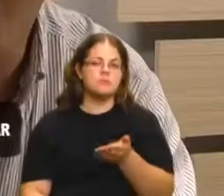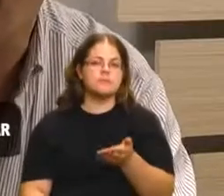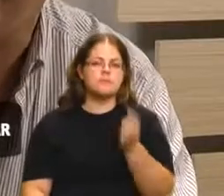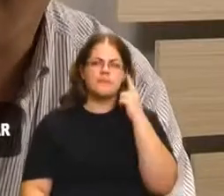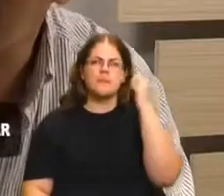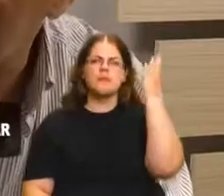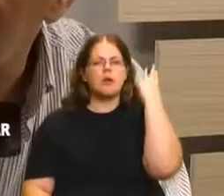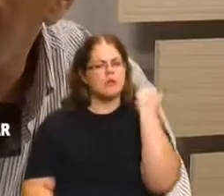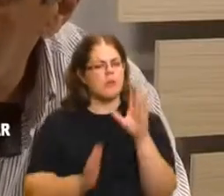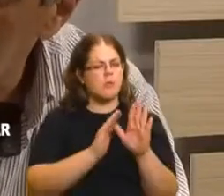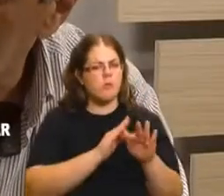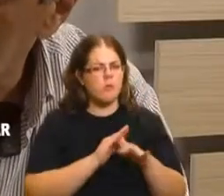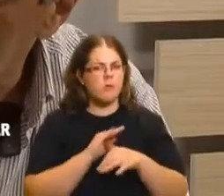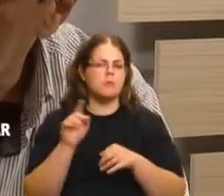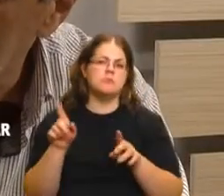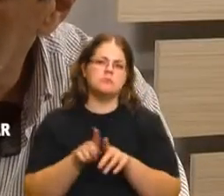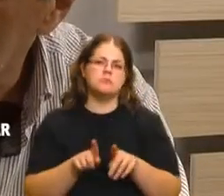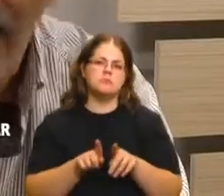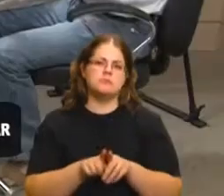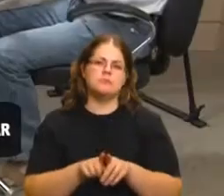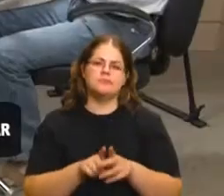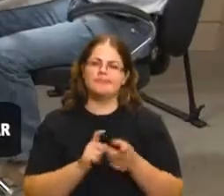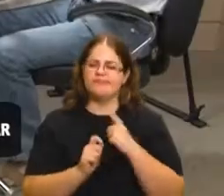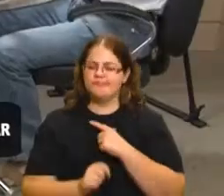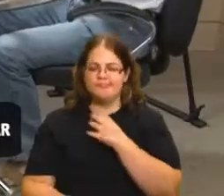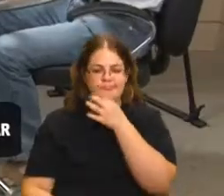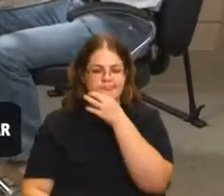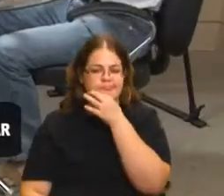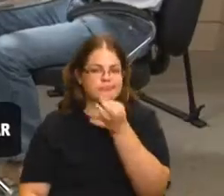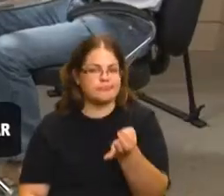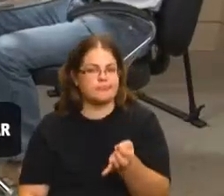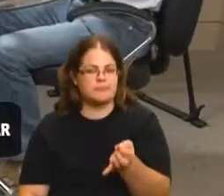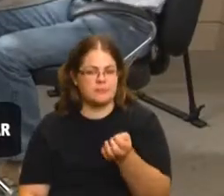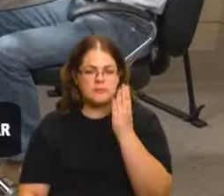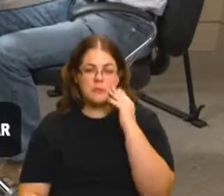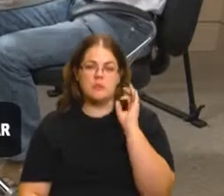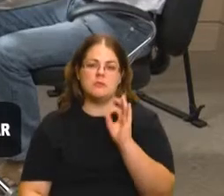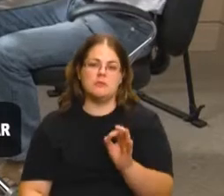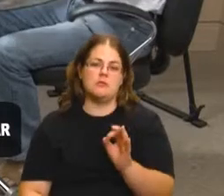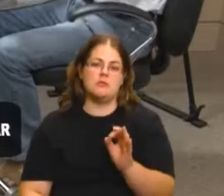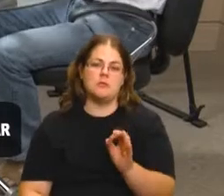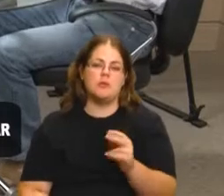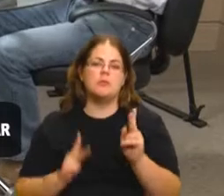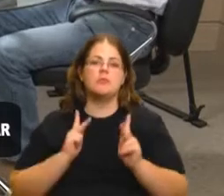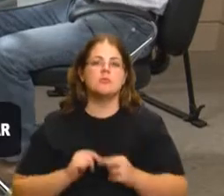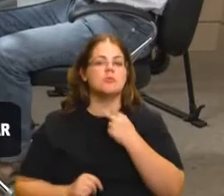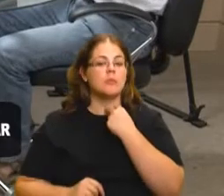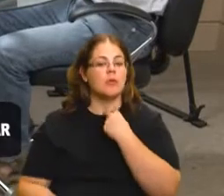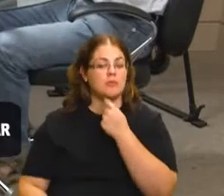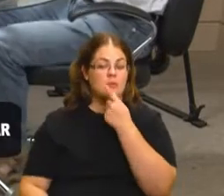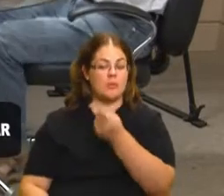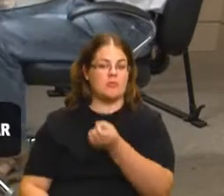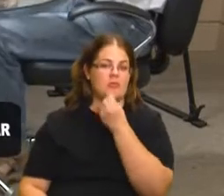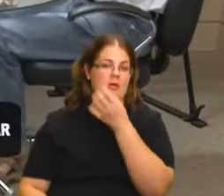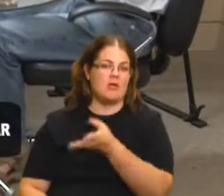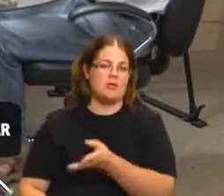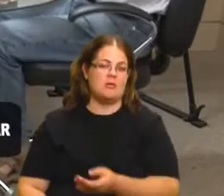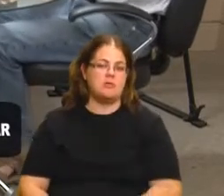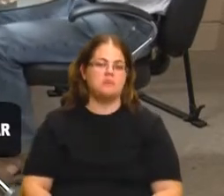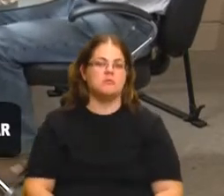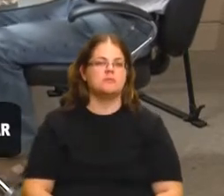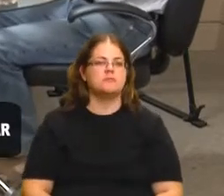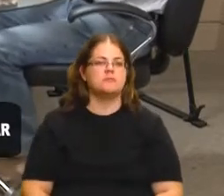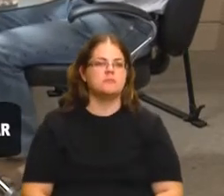que se roubava naquela época, era muito maior proporcionalmente, não tem dúvida disso. Agora, ninguém podia falar nada. Qual foi o papel da